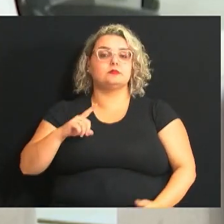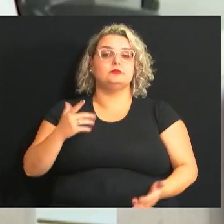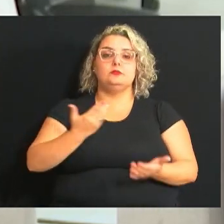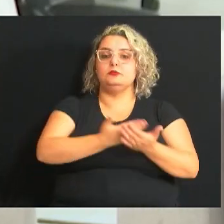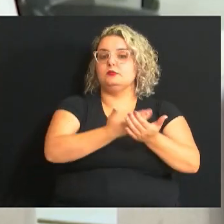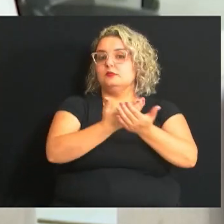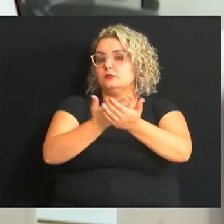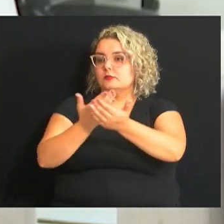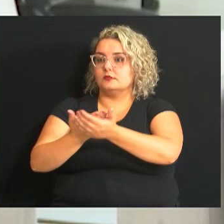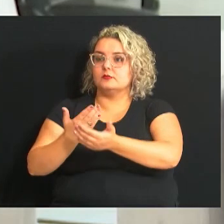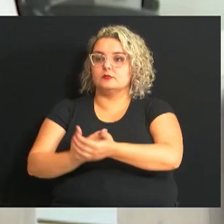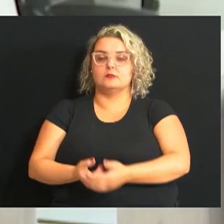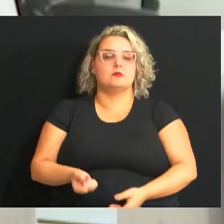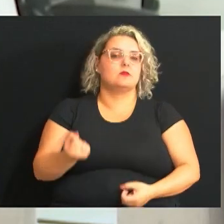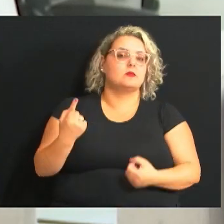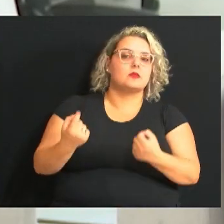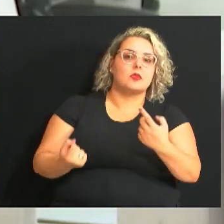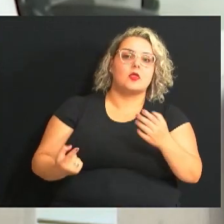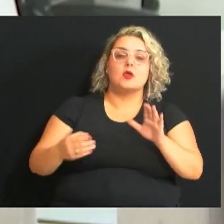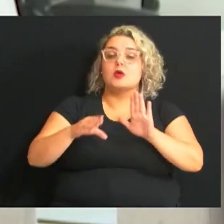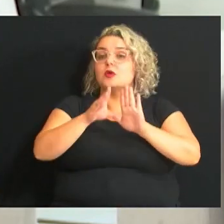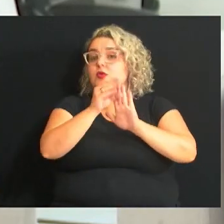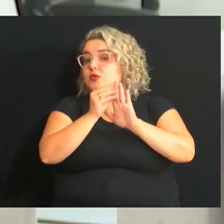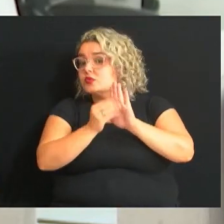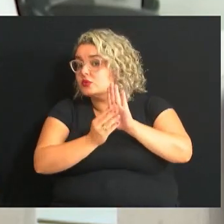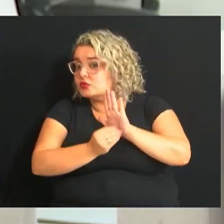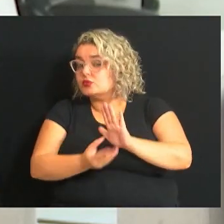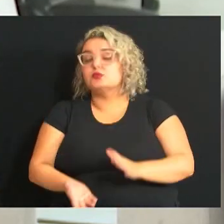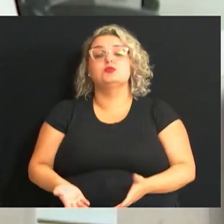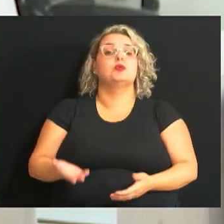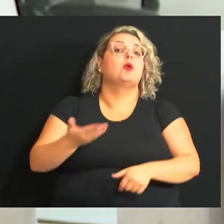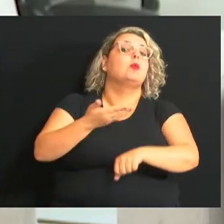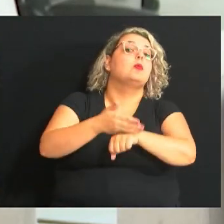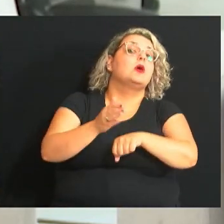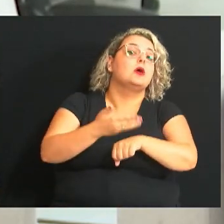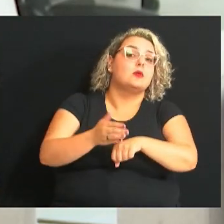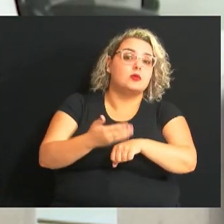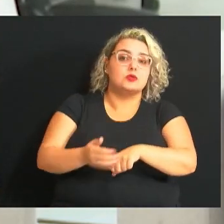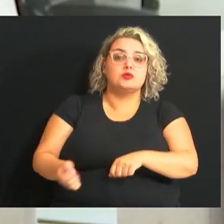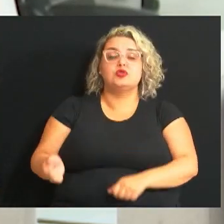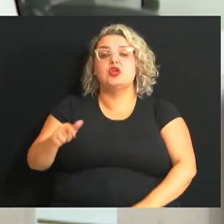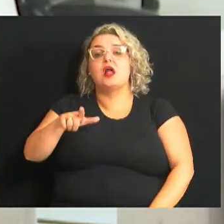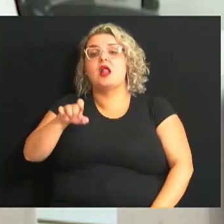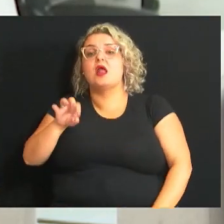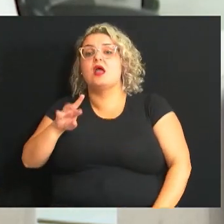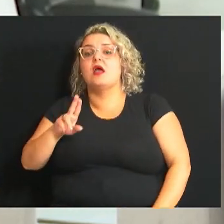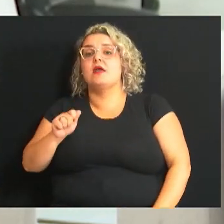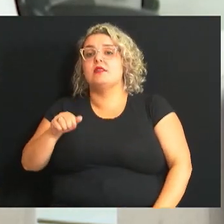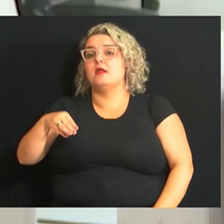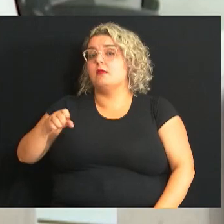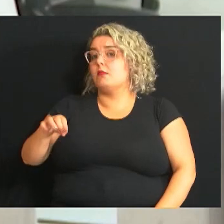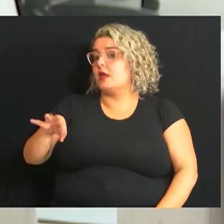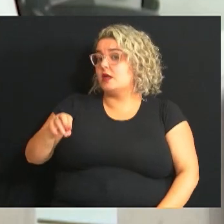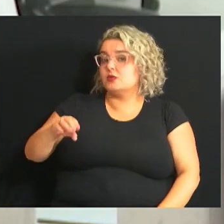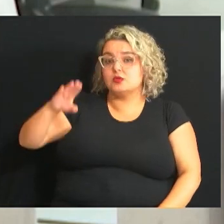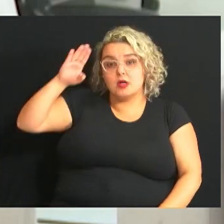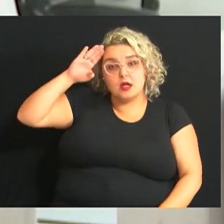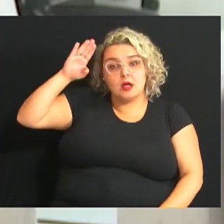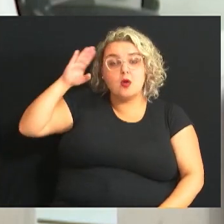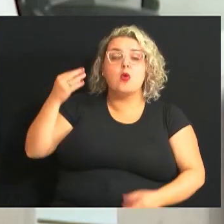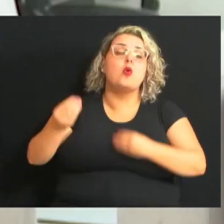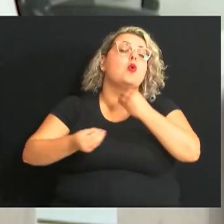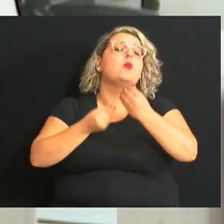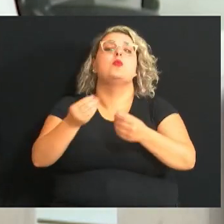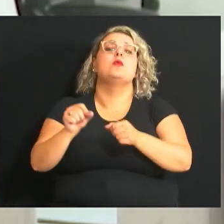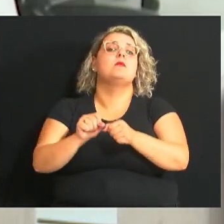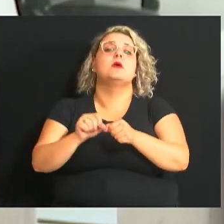de alguns conteúdos ou de algumas práticas, como nós chamamos de letramentos, né, letramentos acadêmicos. Então, como é que faz um trabalho, um pouco de